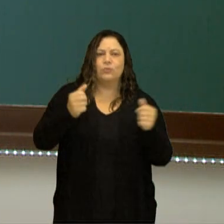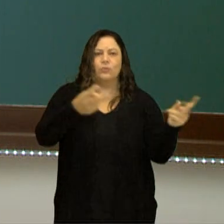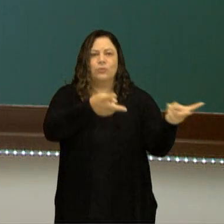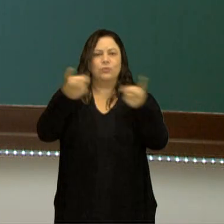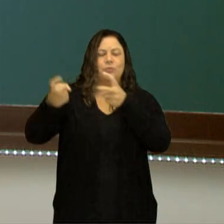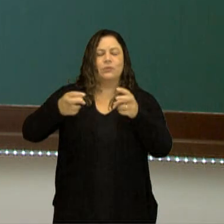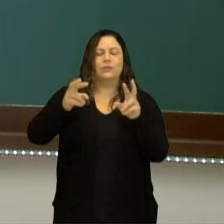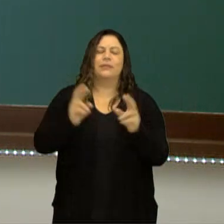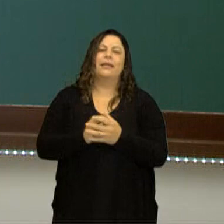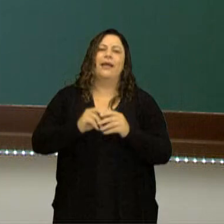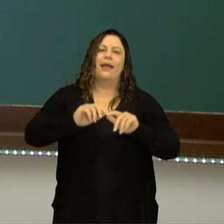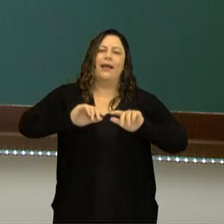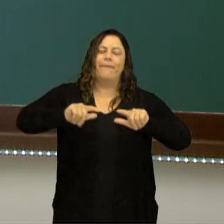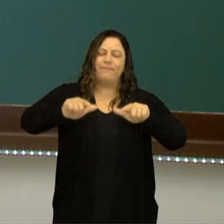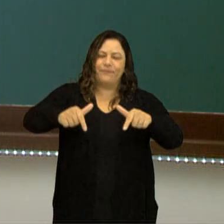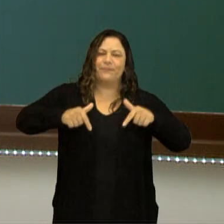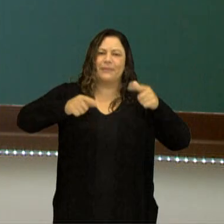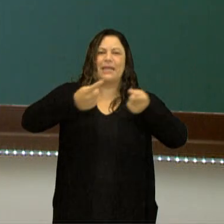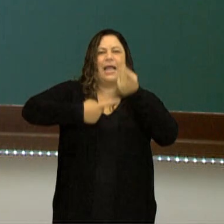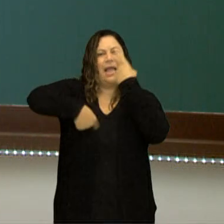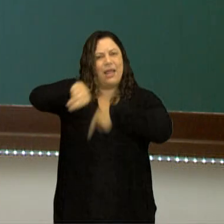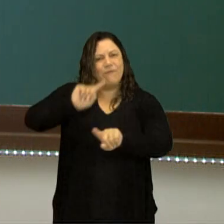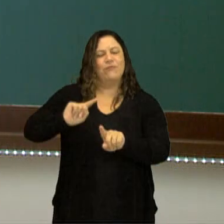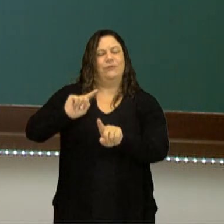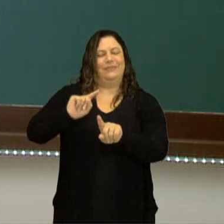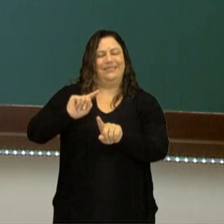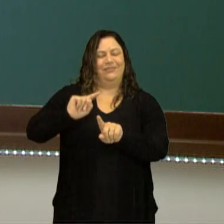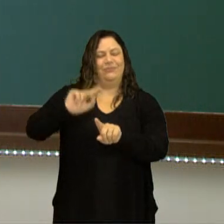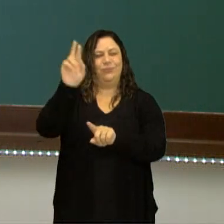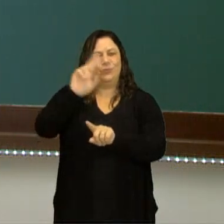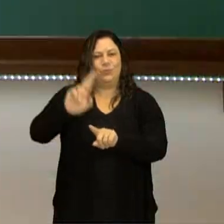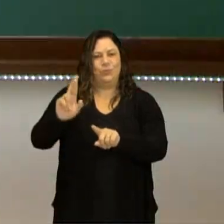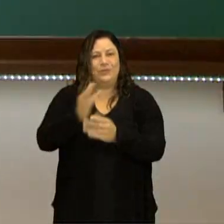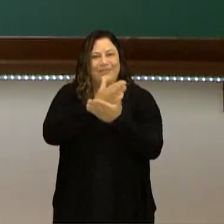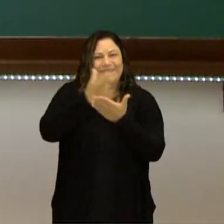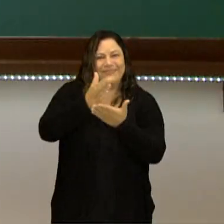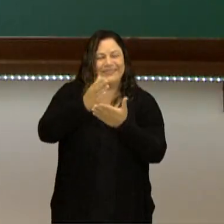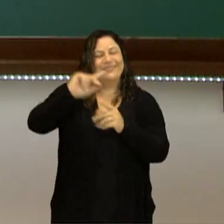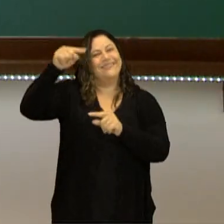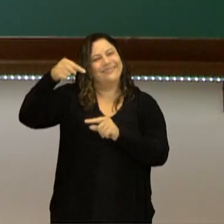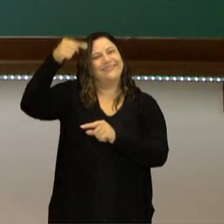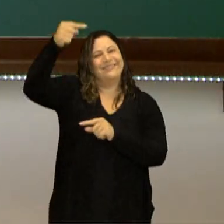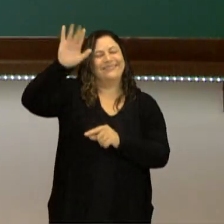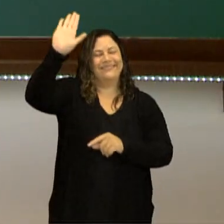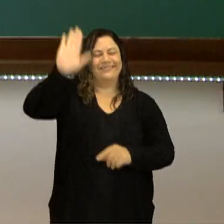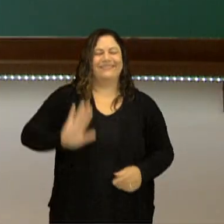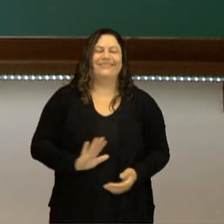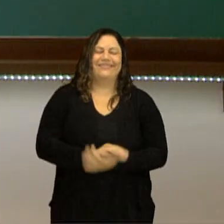Revolução Russa estava prestes a acontecer. Até a próxima, pessoal!